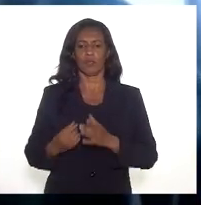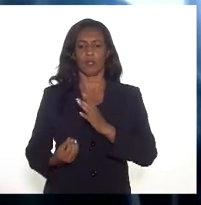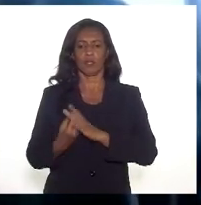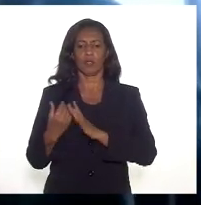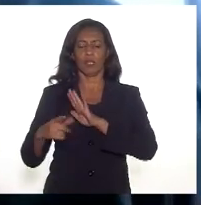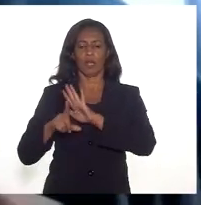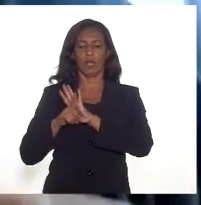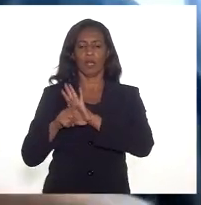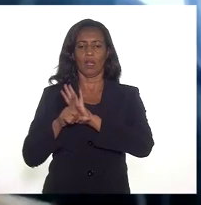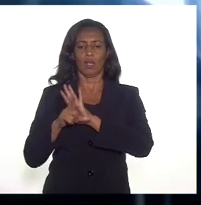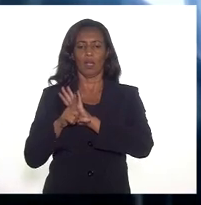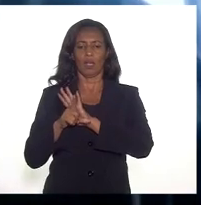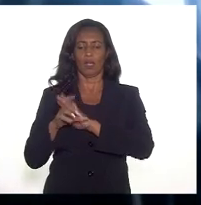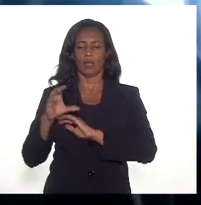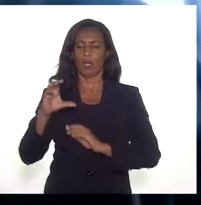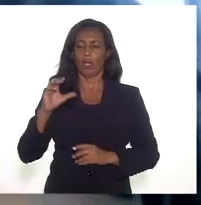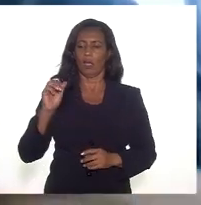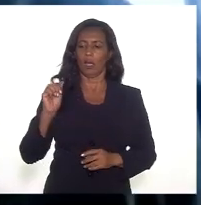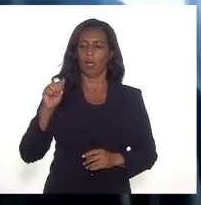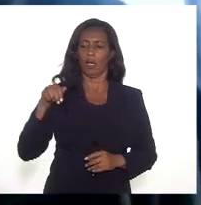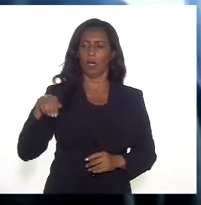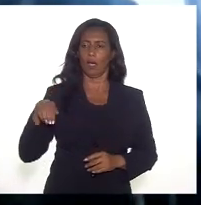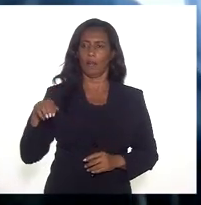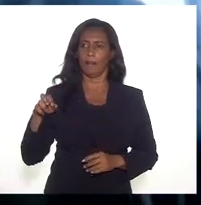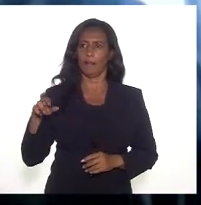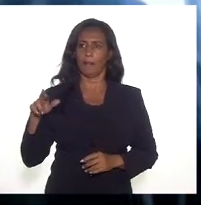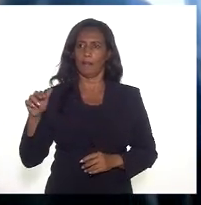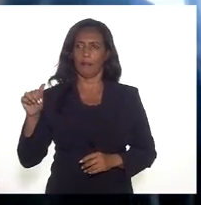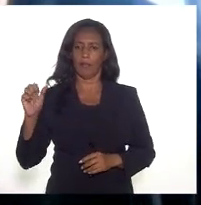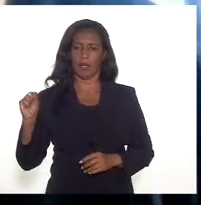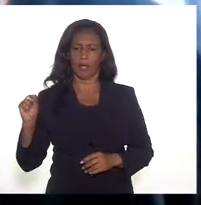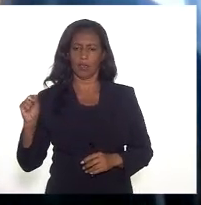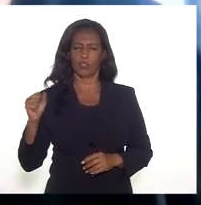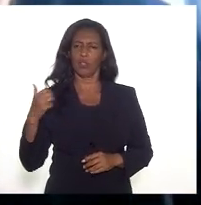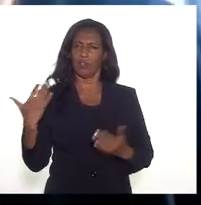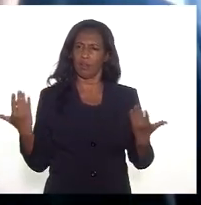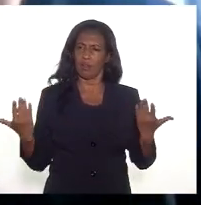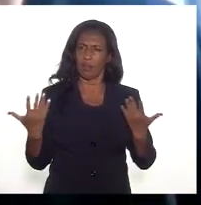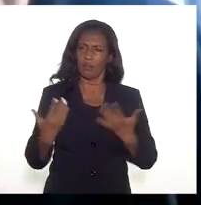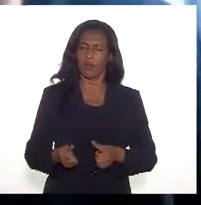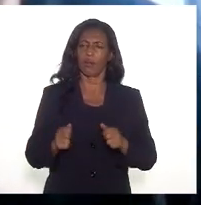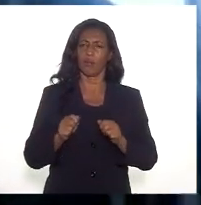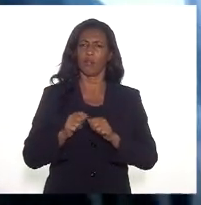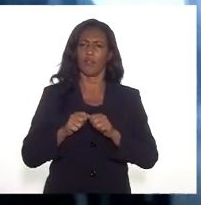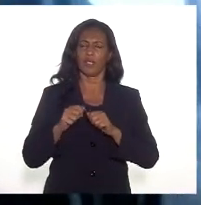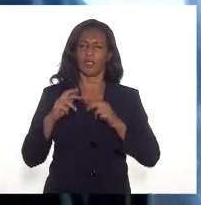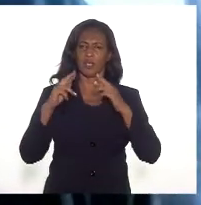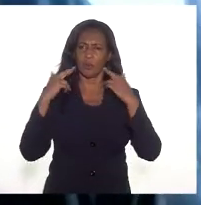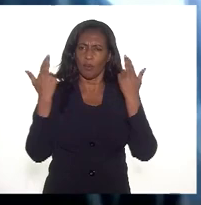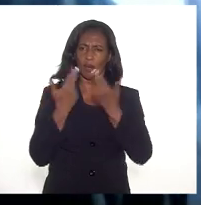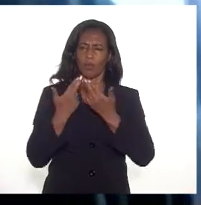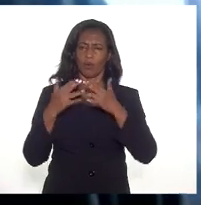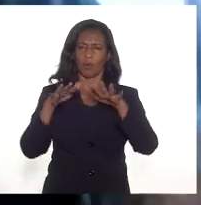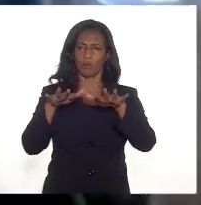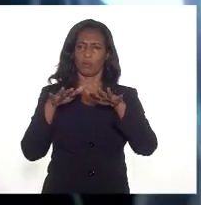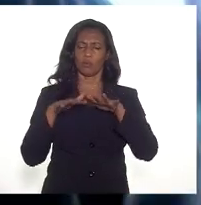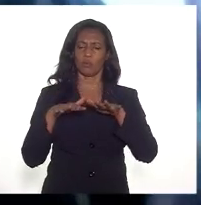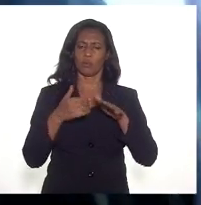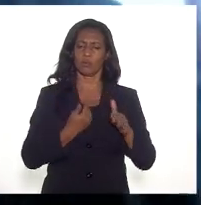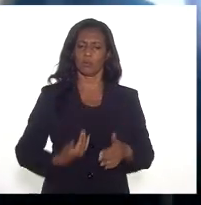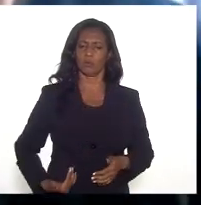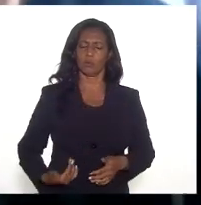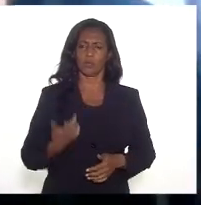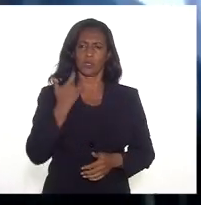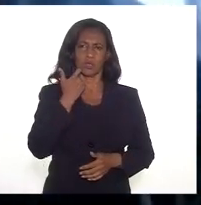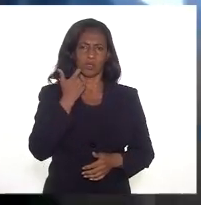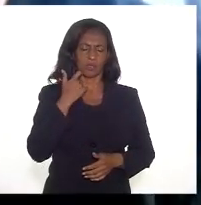Gilberto Palmares sobre câmeras nos equipamentos. Vamos fazer uma audiência pública nessa sexta-feira, então solicitaria a